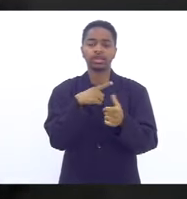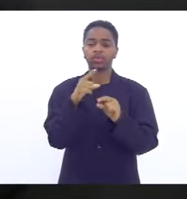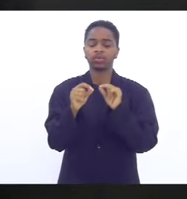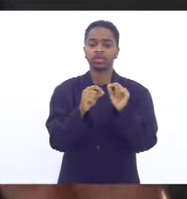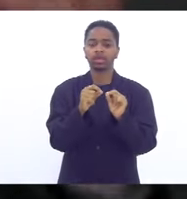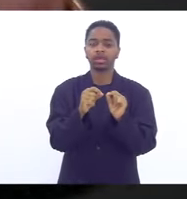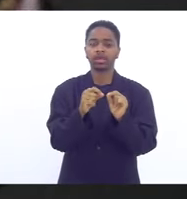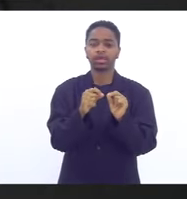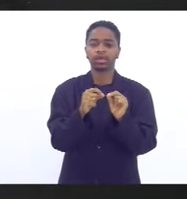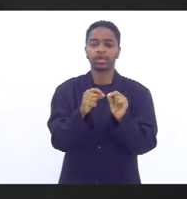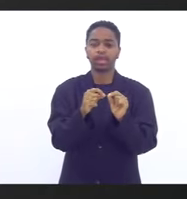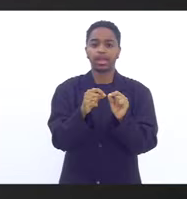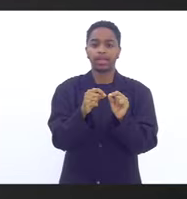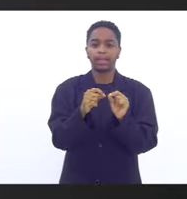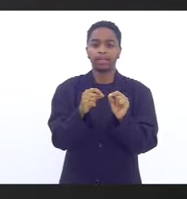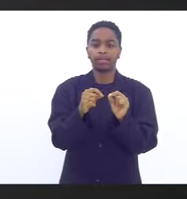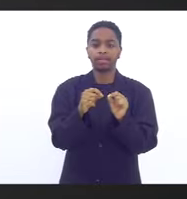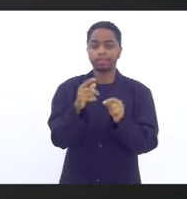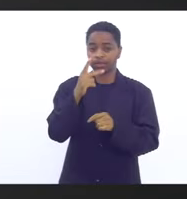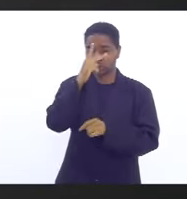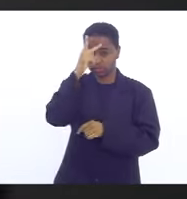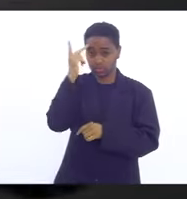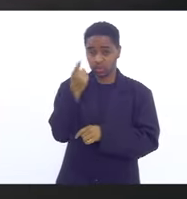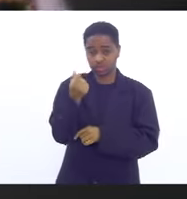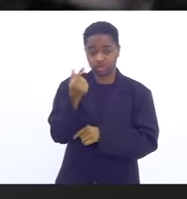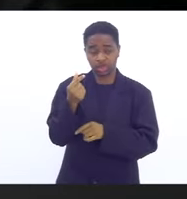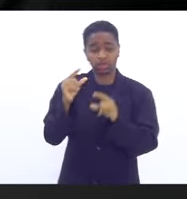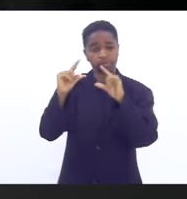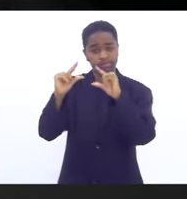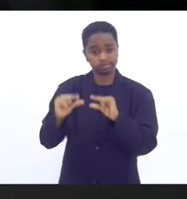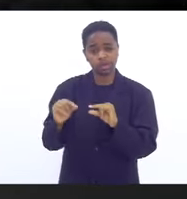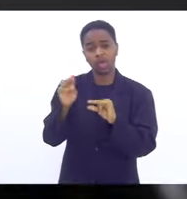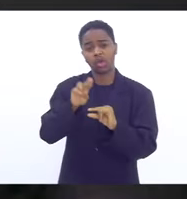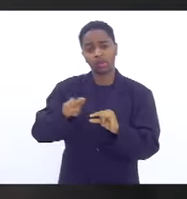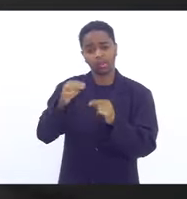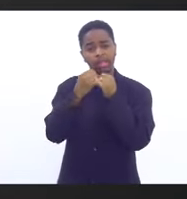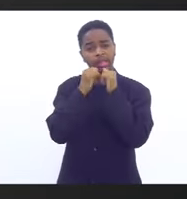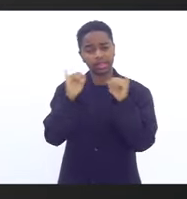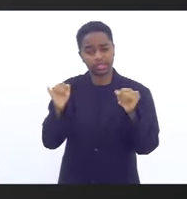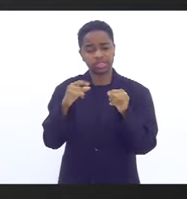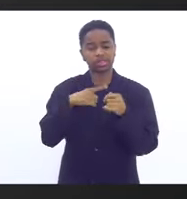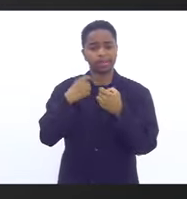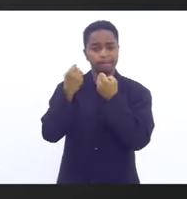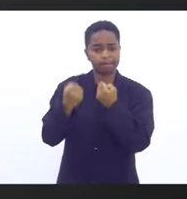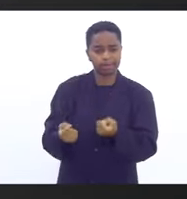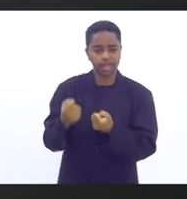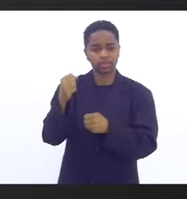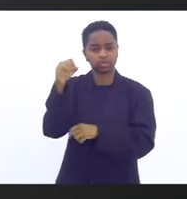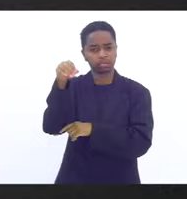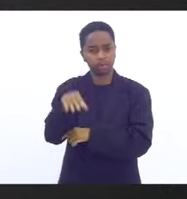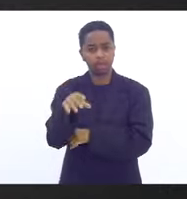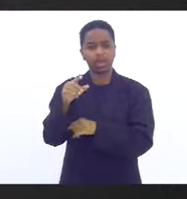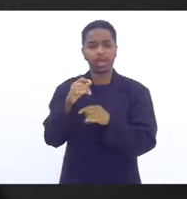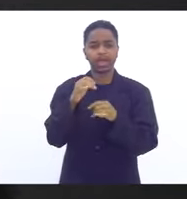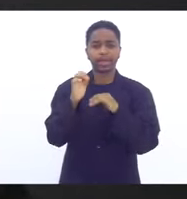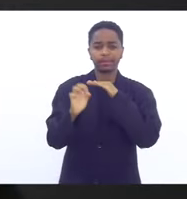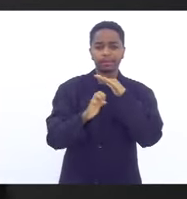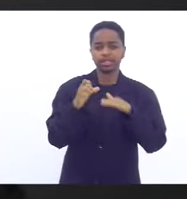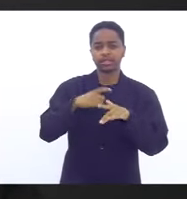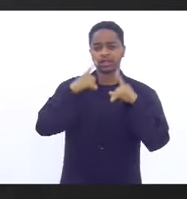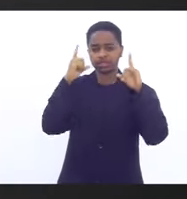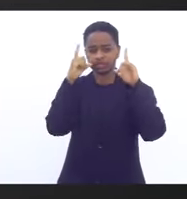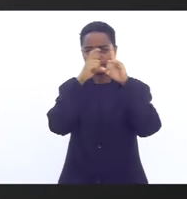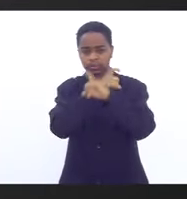da baixa renda, que o sujeito utiliza, aumenta a carga, aí a empresa fica numa dificuldade